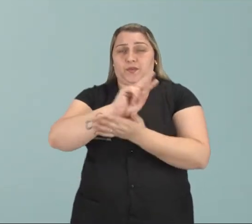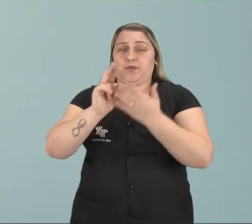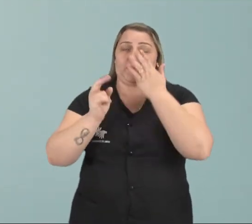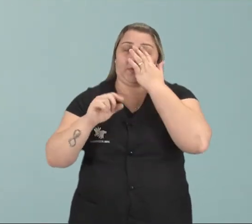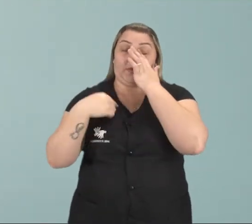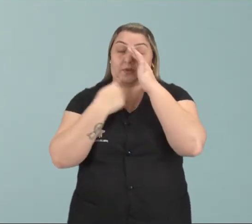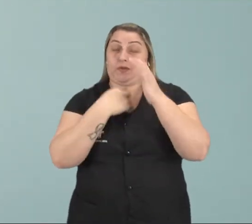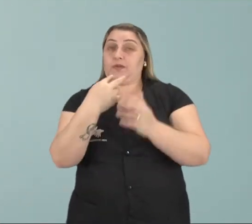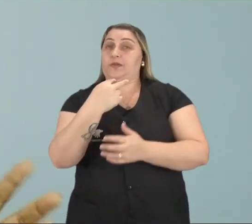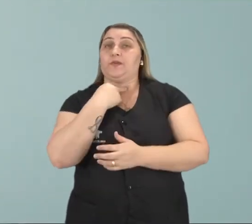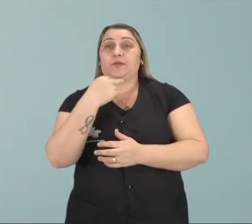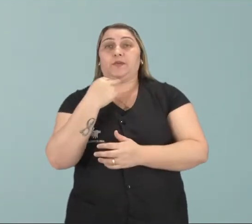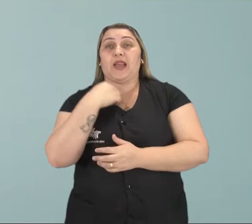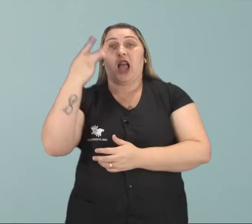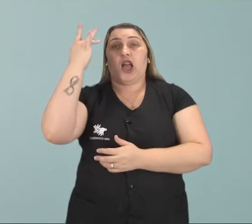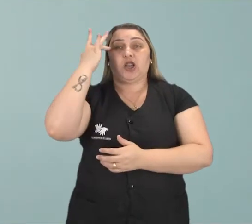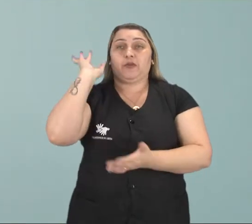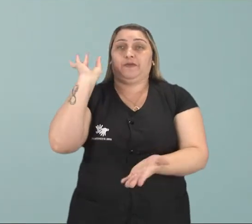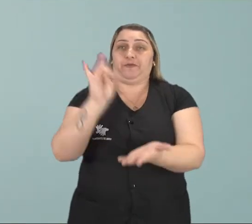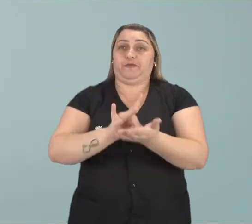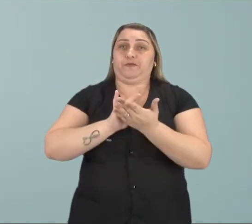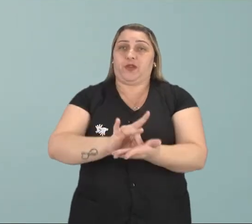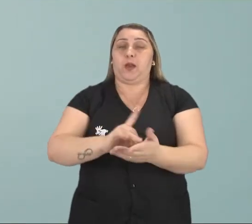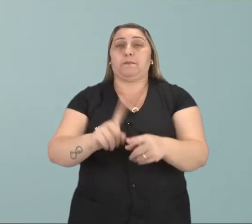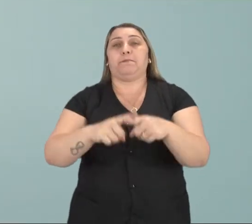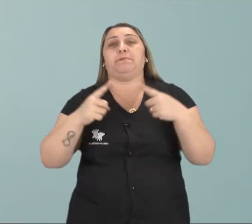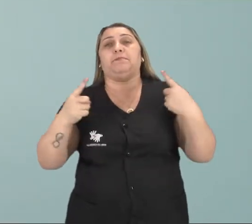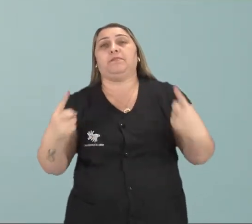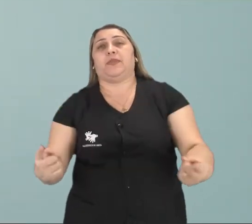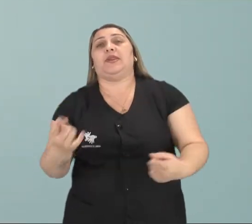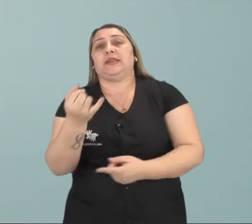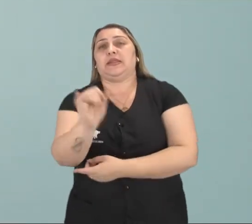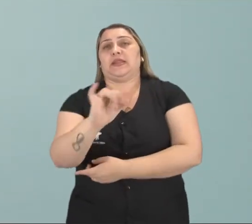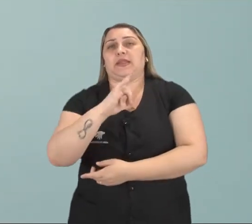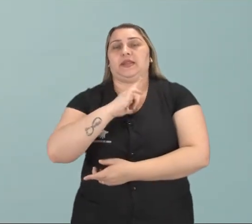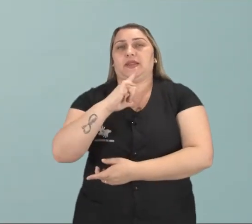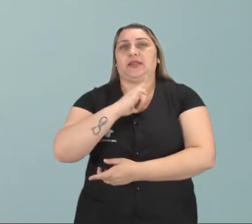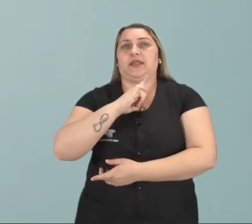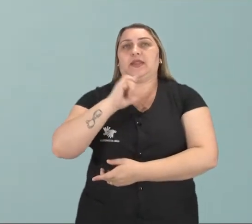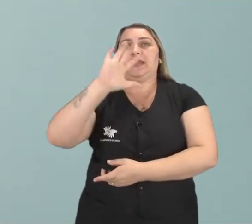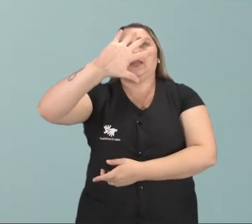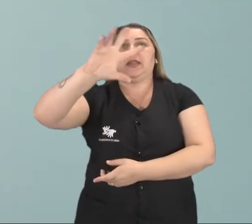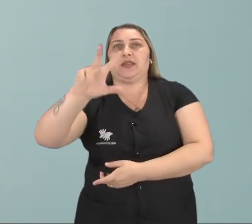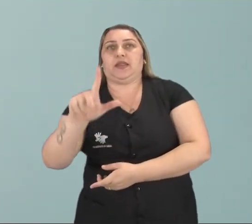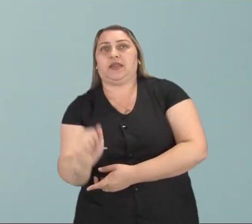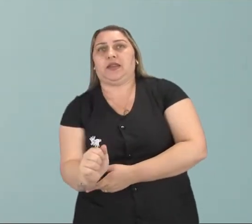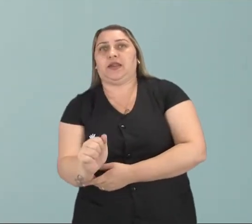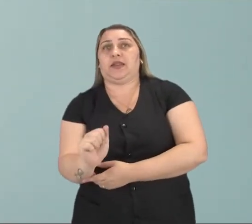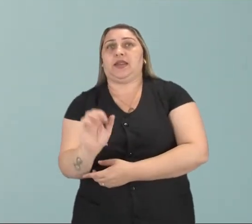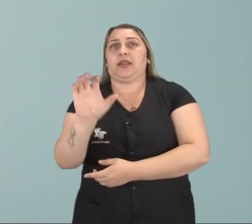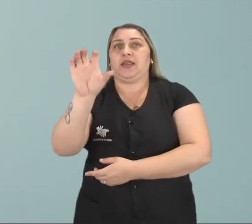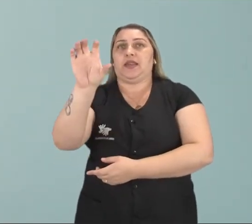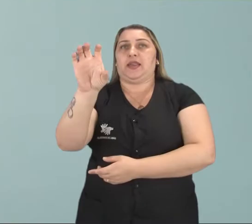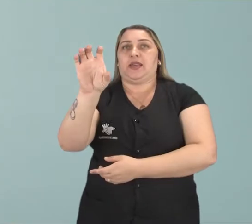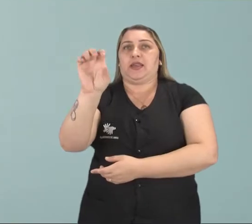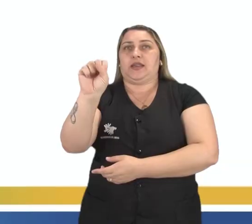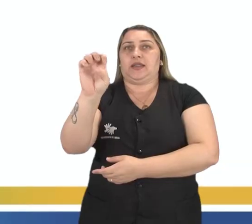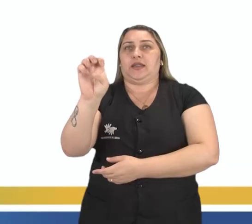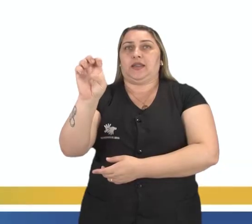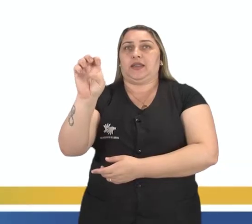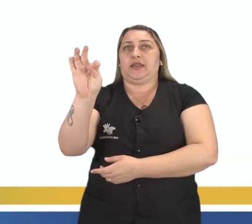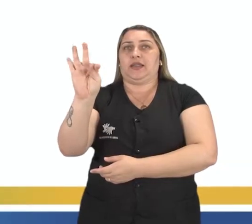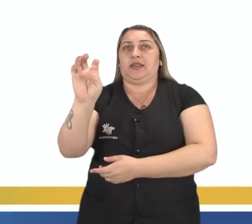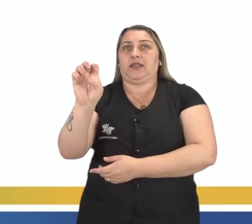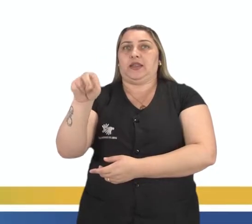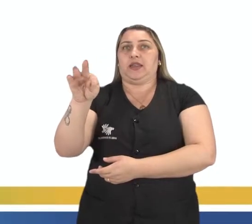gente não pode taxar coisas fixas. Mas se tem a África setentrional, o que seria essa